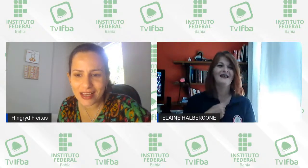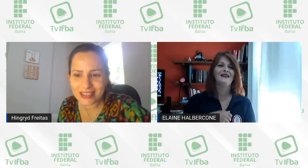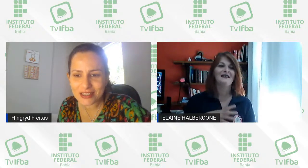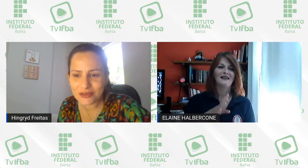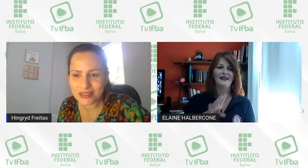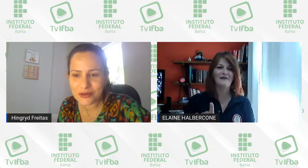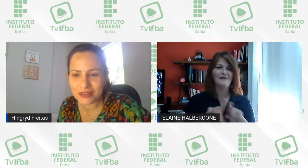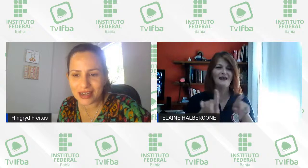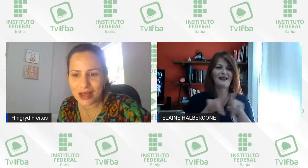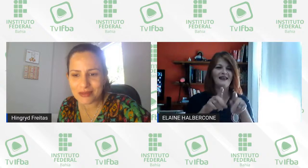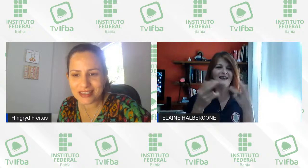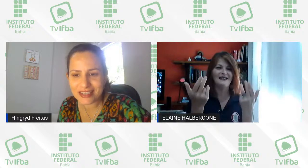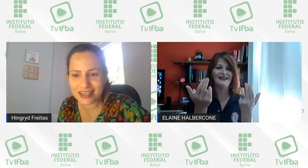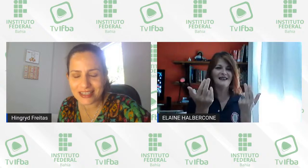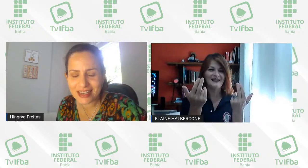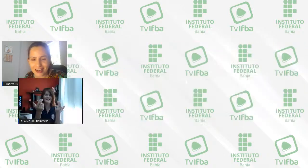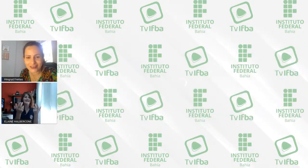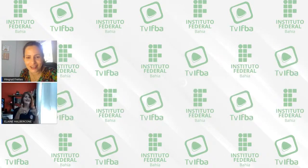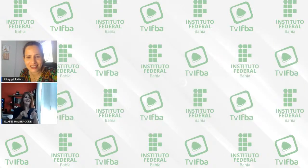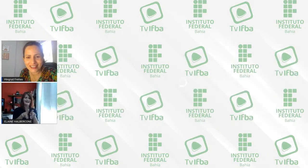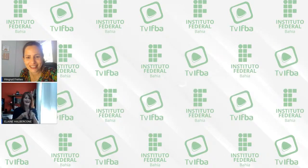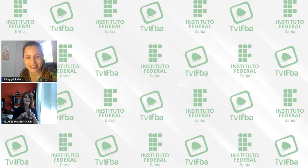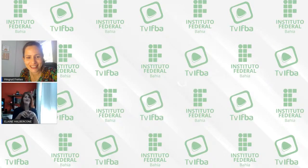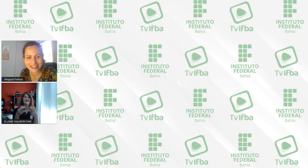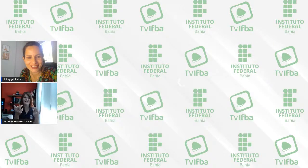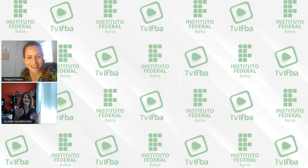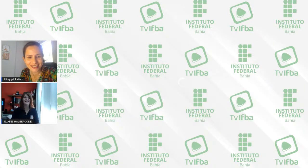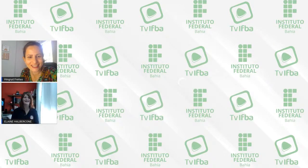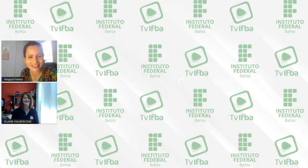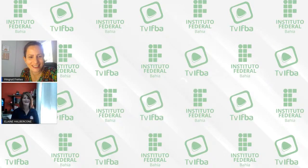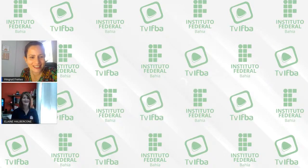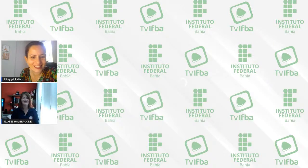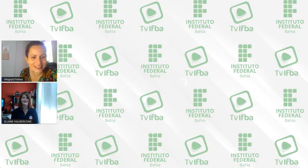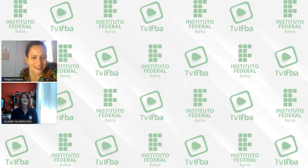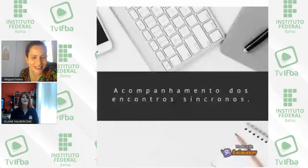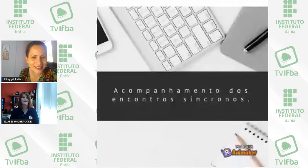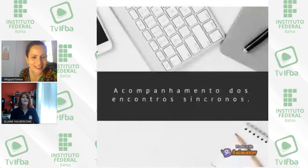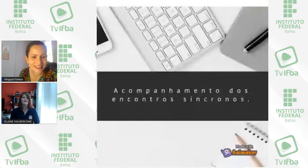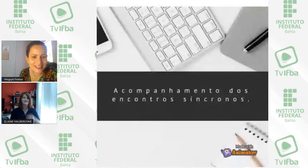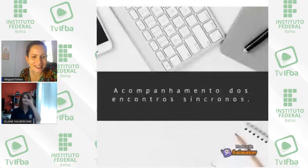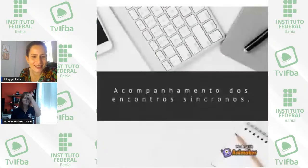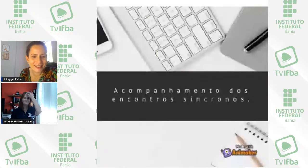Saudade, saudade de nos encontrarmos em sala de aula.